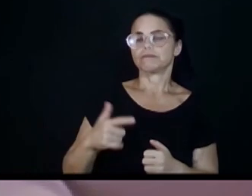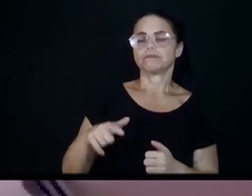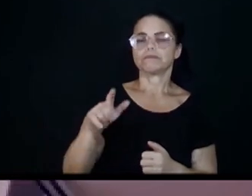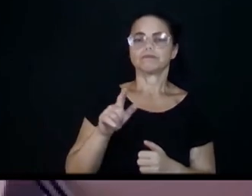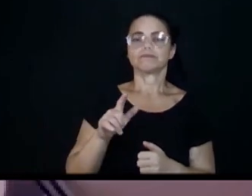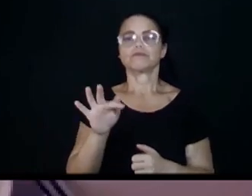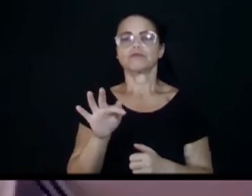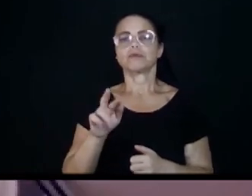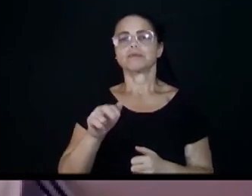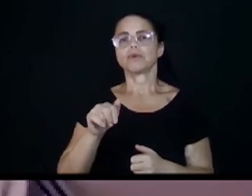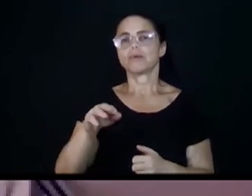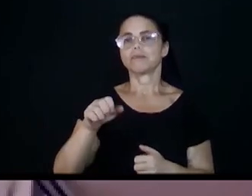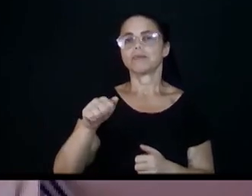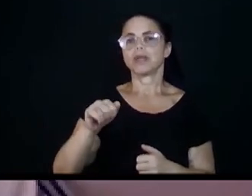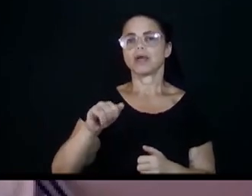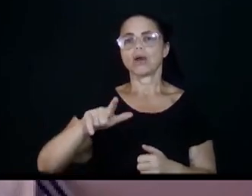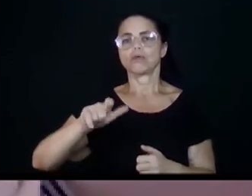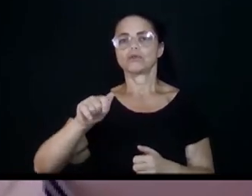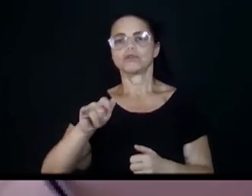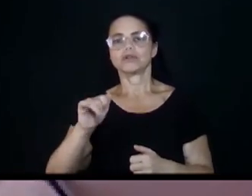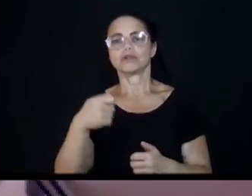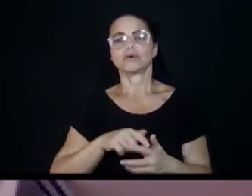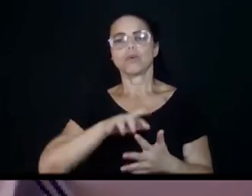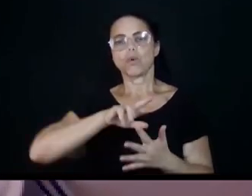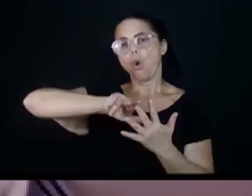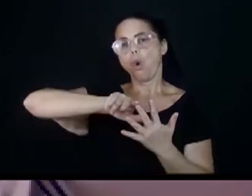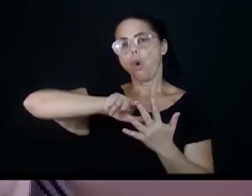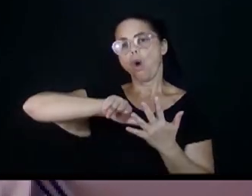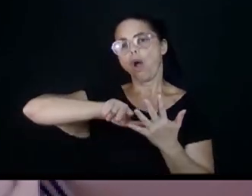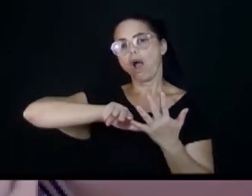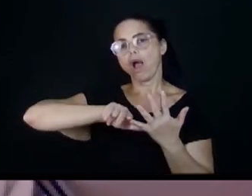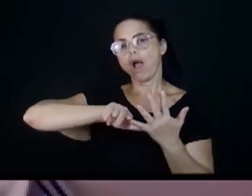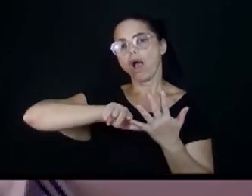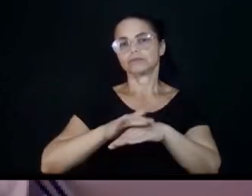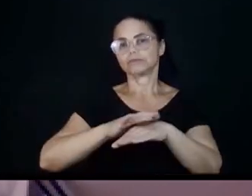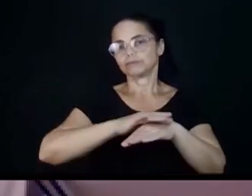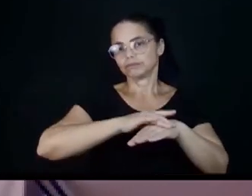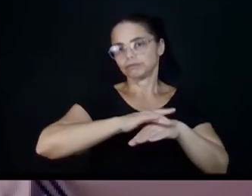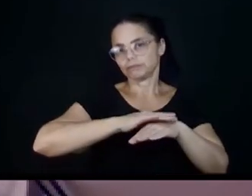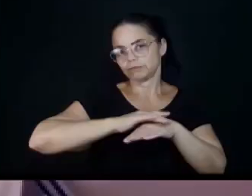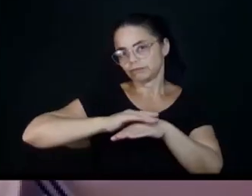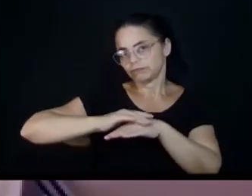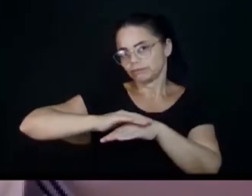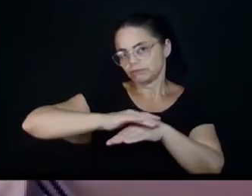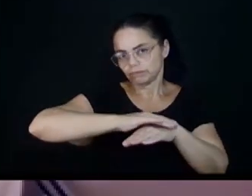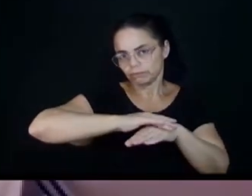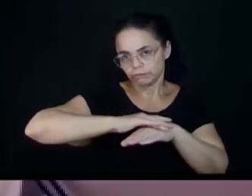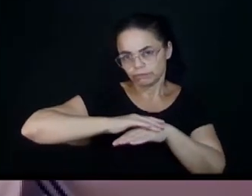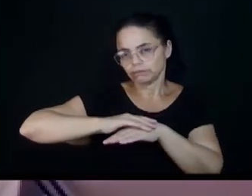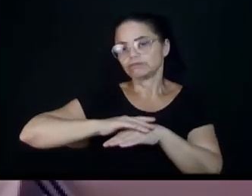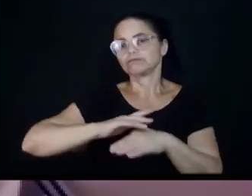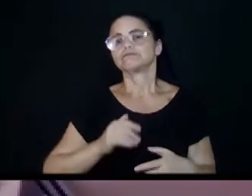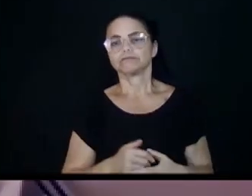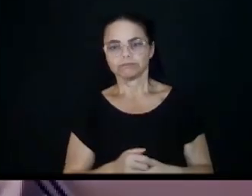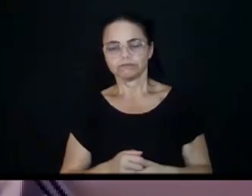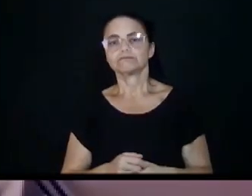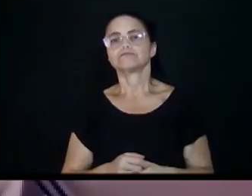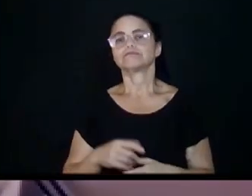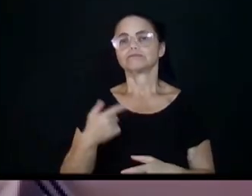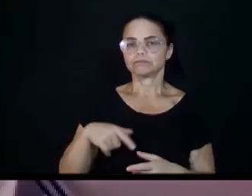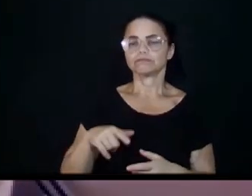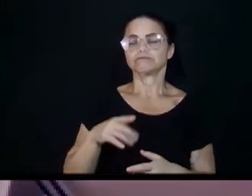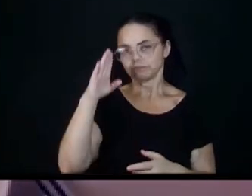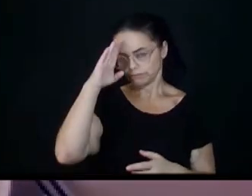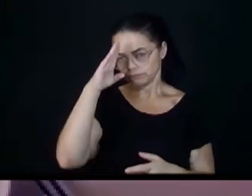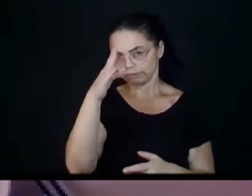presente numa série de outras doenças, numa série de outras condições crônicas, principalmente, né?